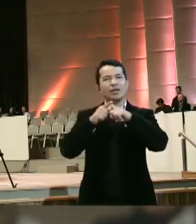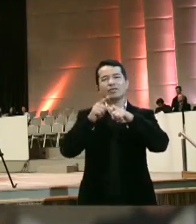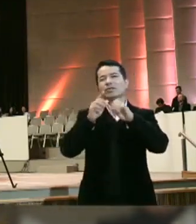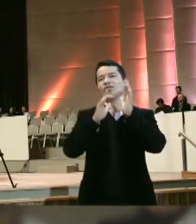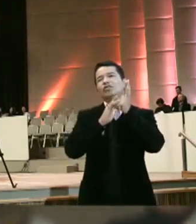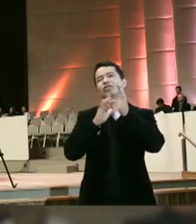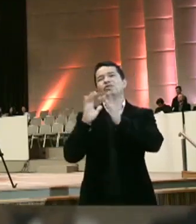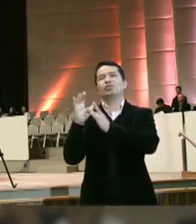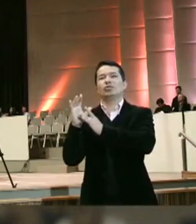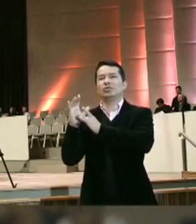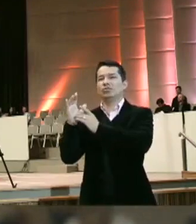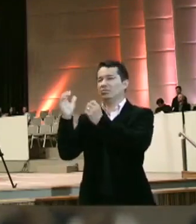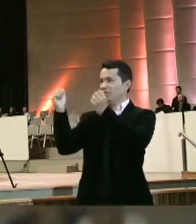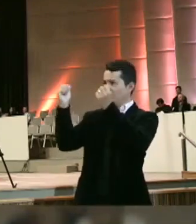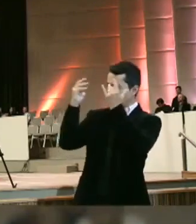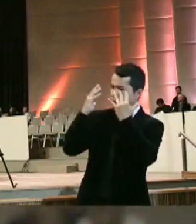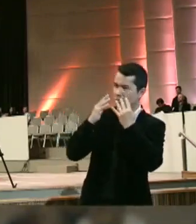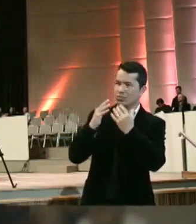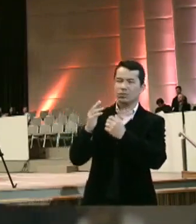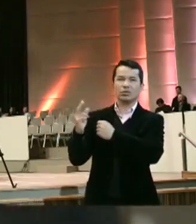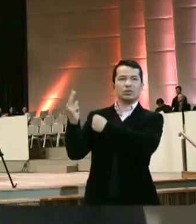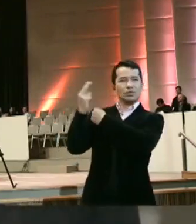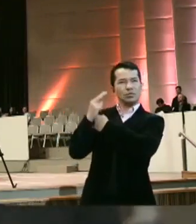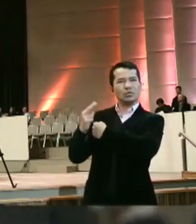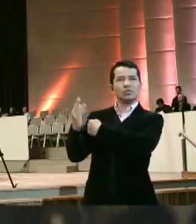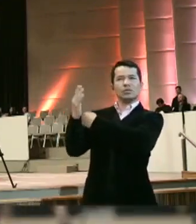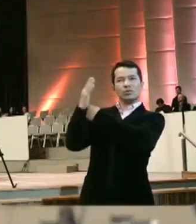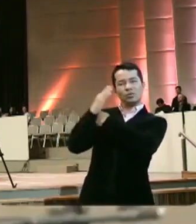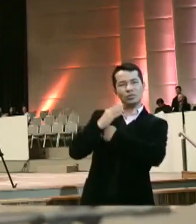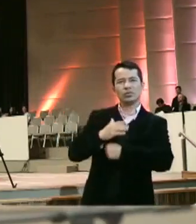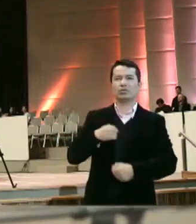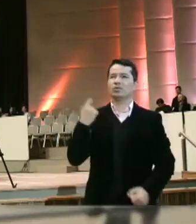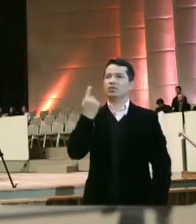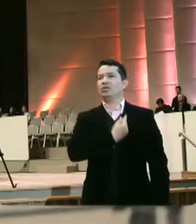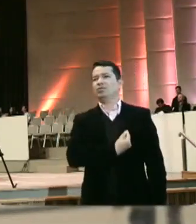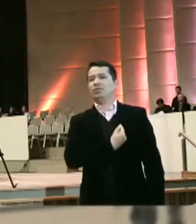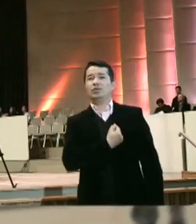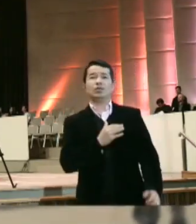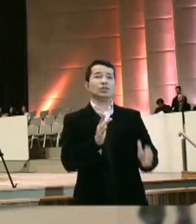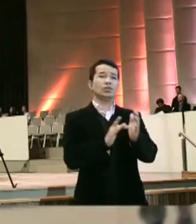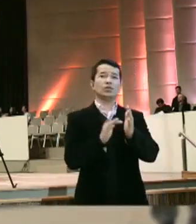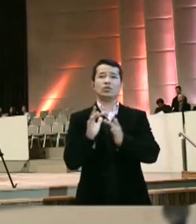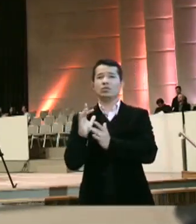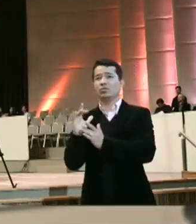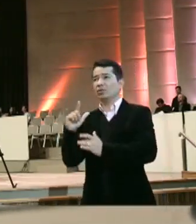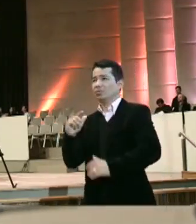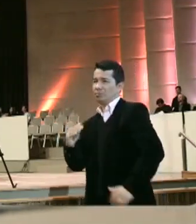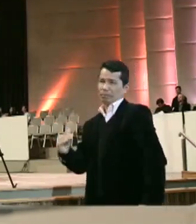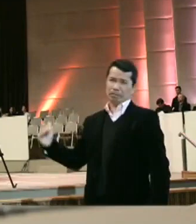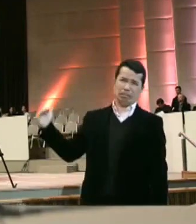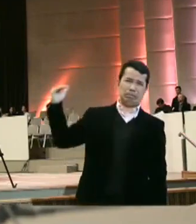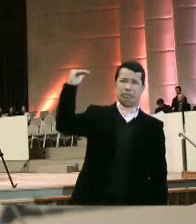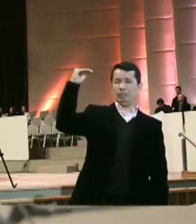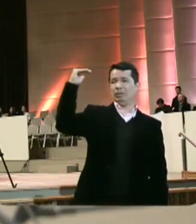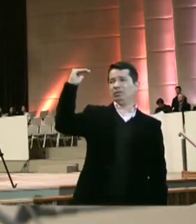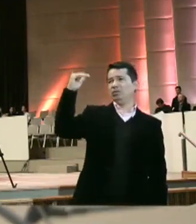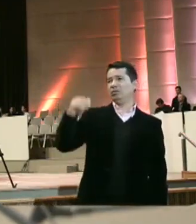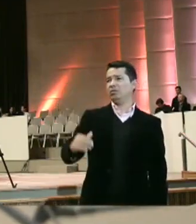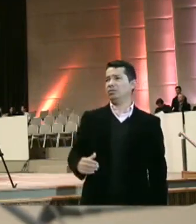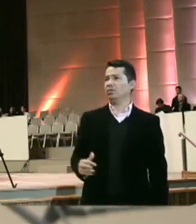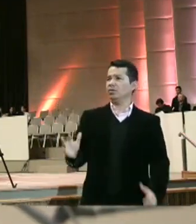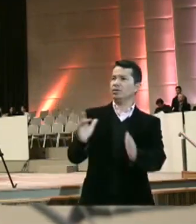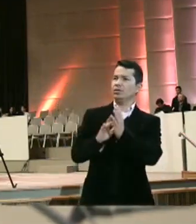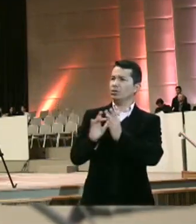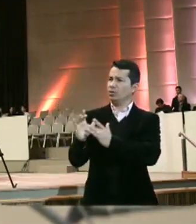E se você se coloca nessa condição, Jesus é o médico dos médicos. E ele trata não apenas a